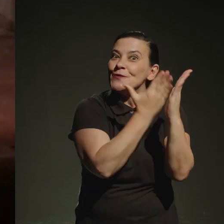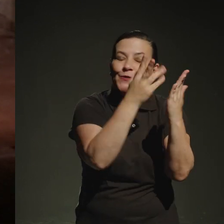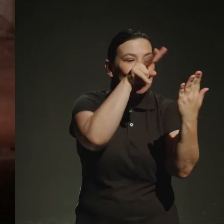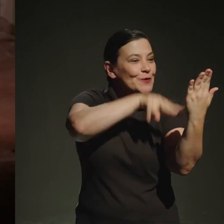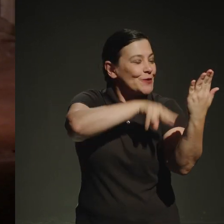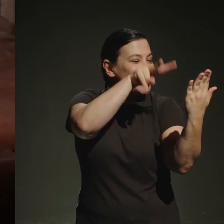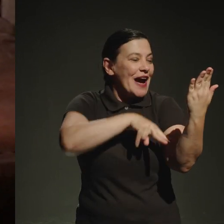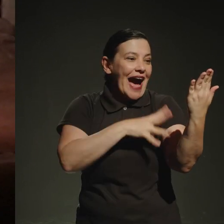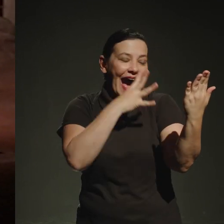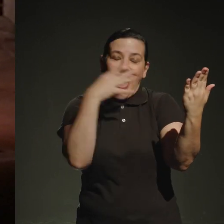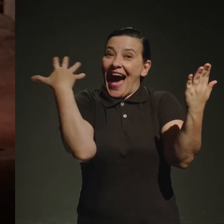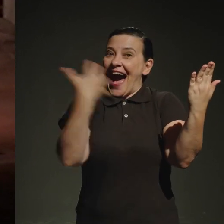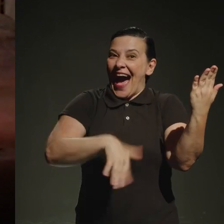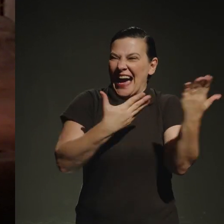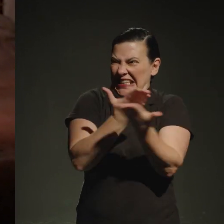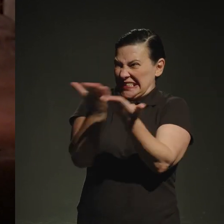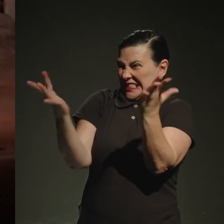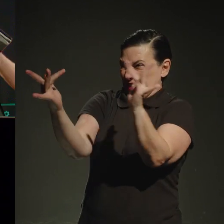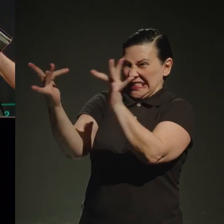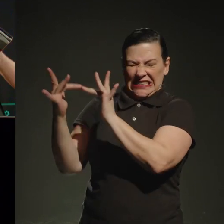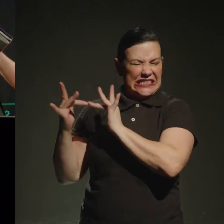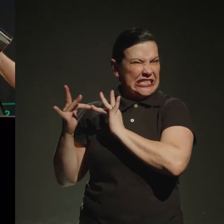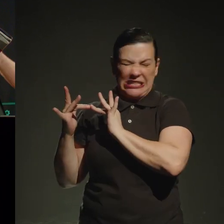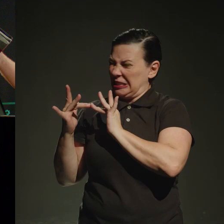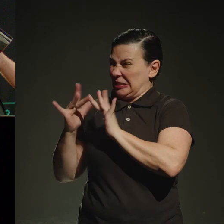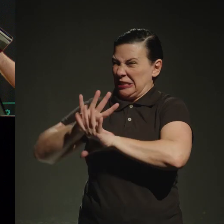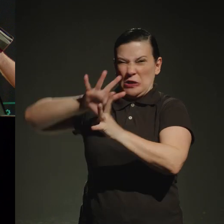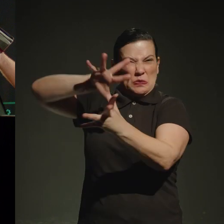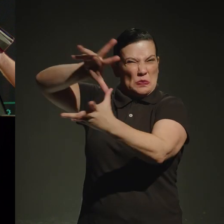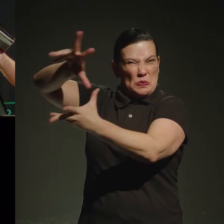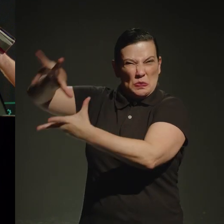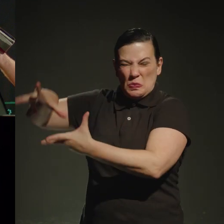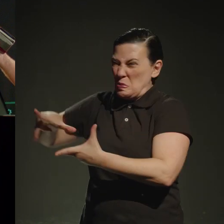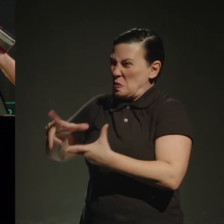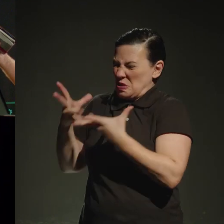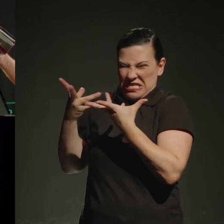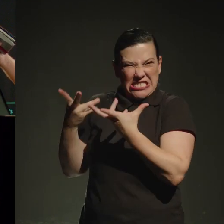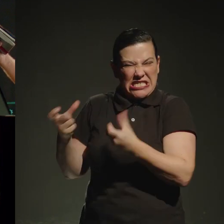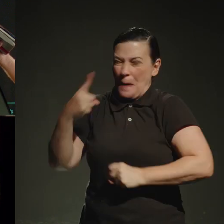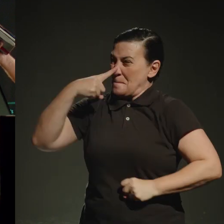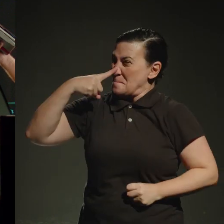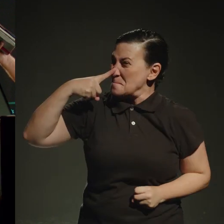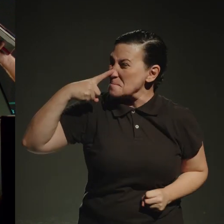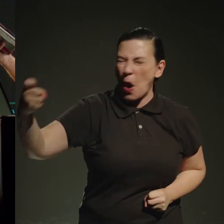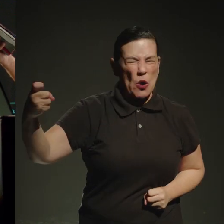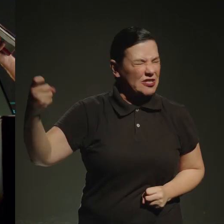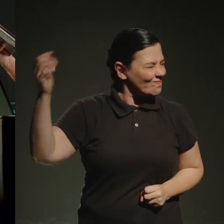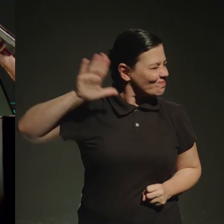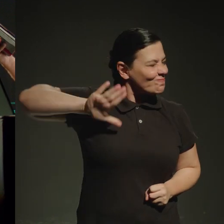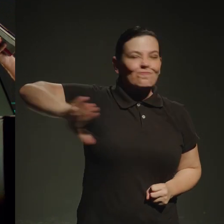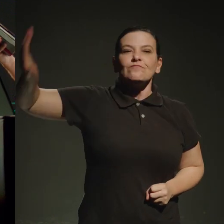pessoas, nunca mais ninguém. Só o indispensável, o essencial, o